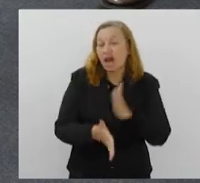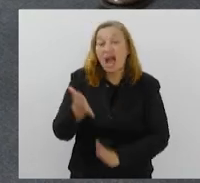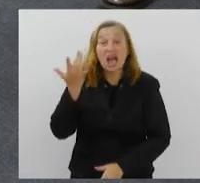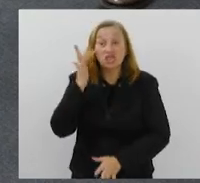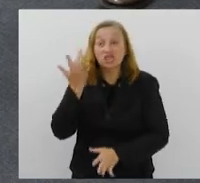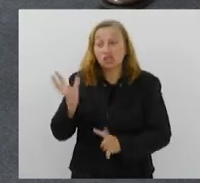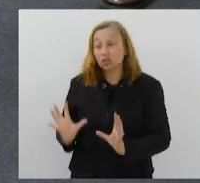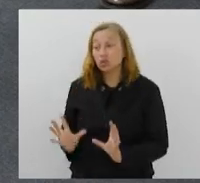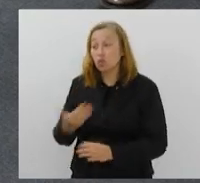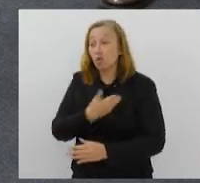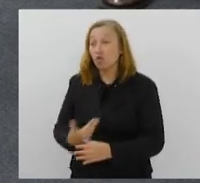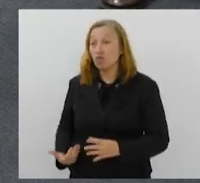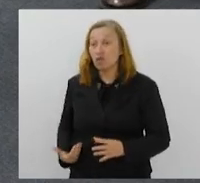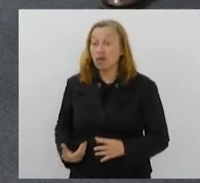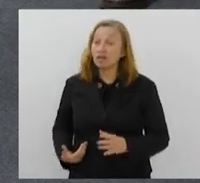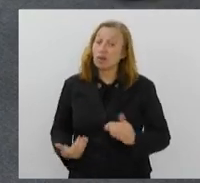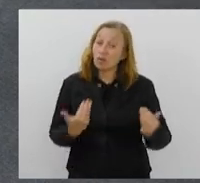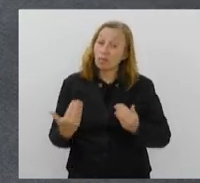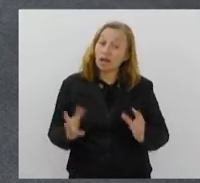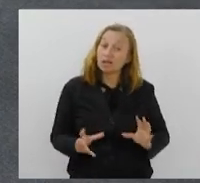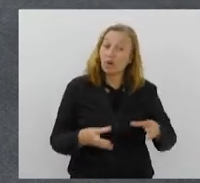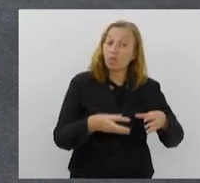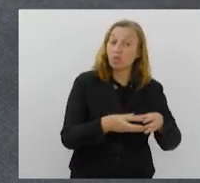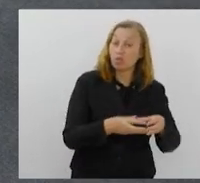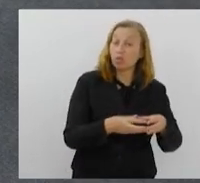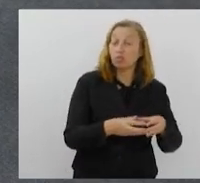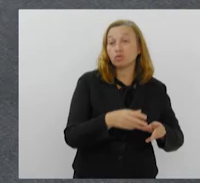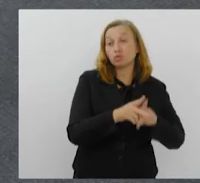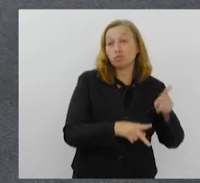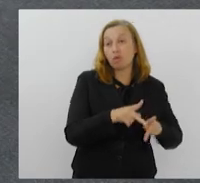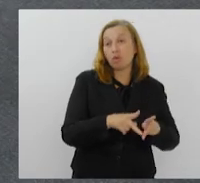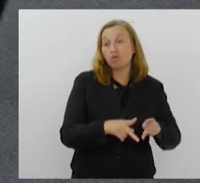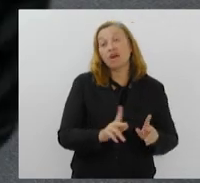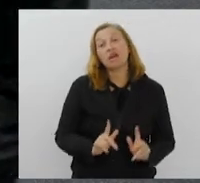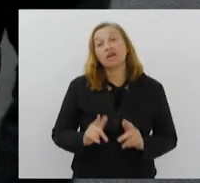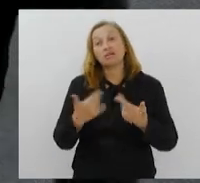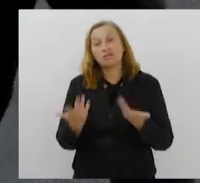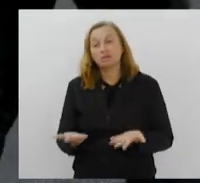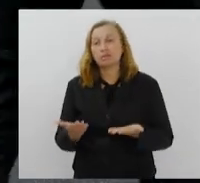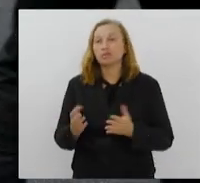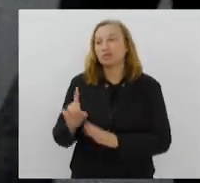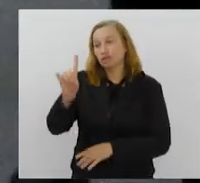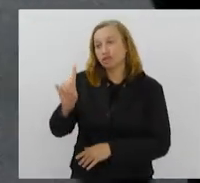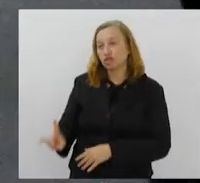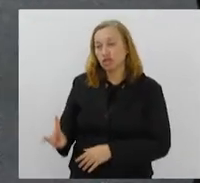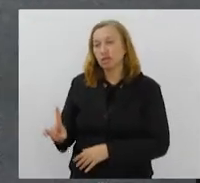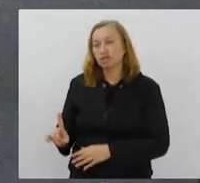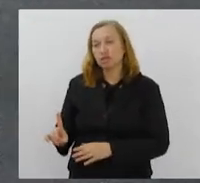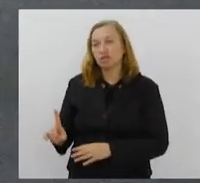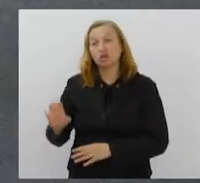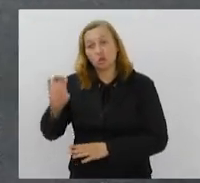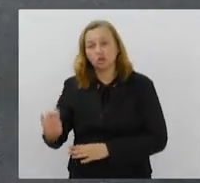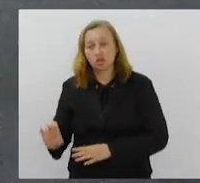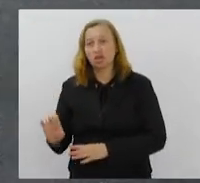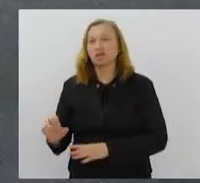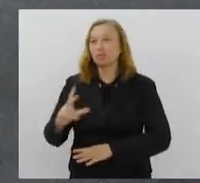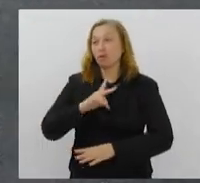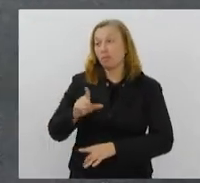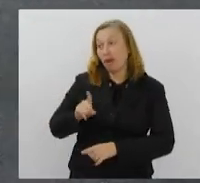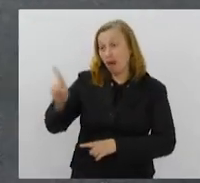têm dificuldade, até pessoas da própria esquerda. Como são muito críticas, com razão, a coisas que acontecem